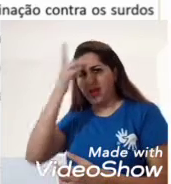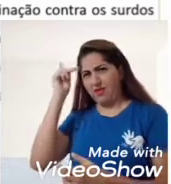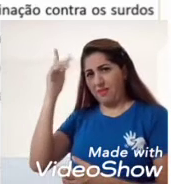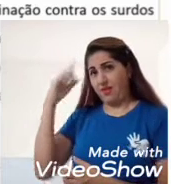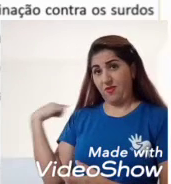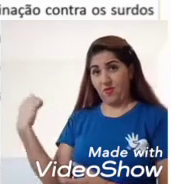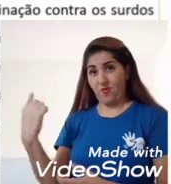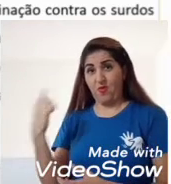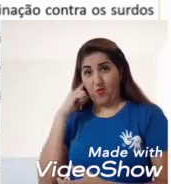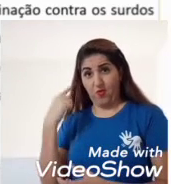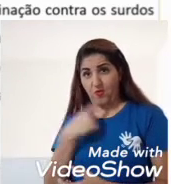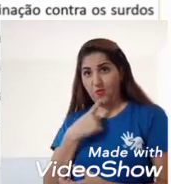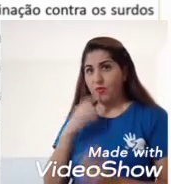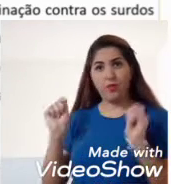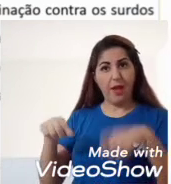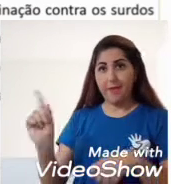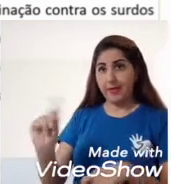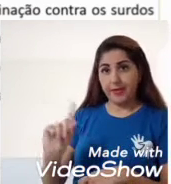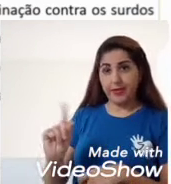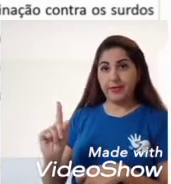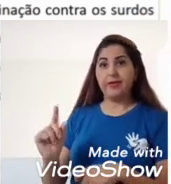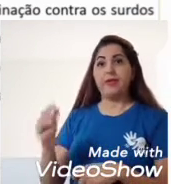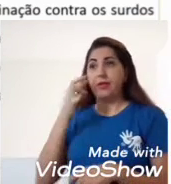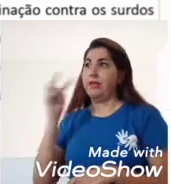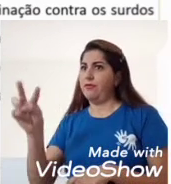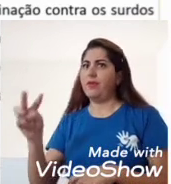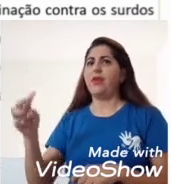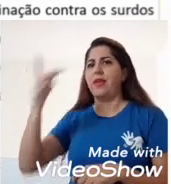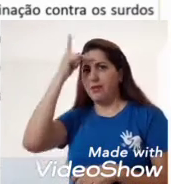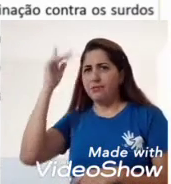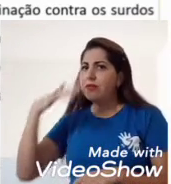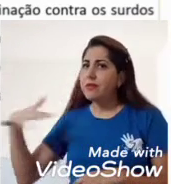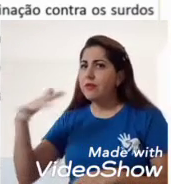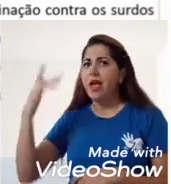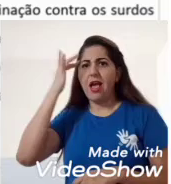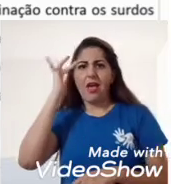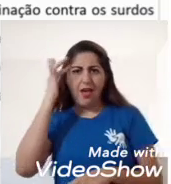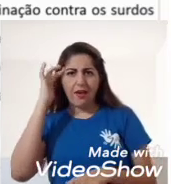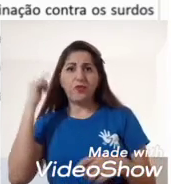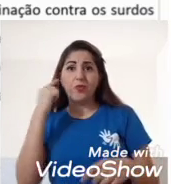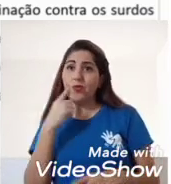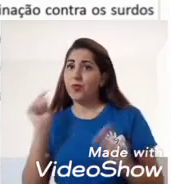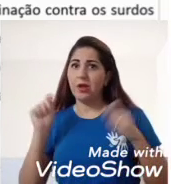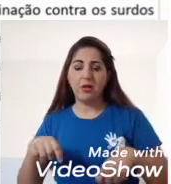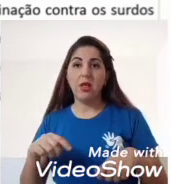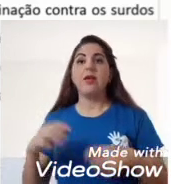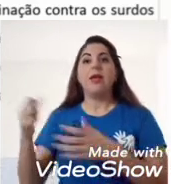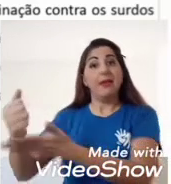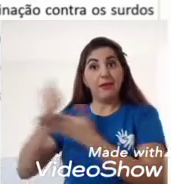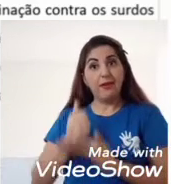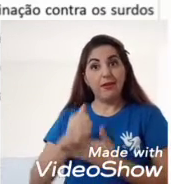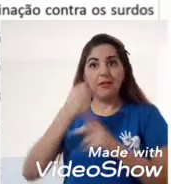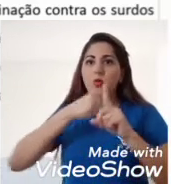tá? De fato, tal atitude se relaciona com o conceito de banalidade do mal trazido pela